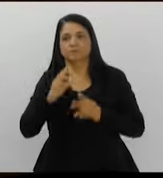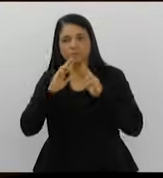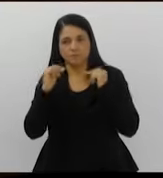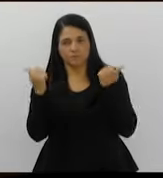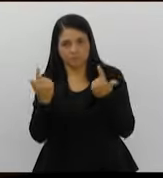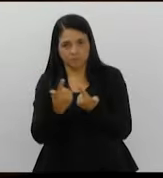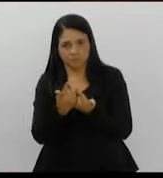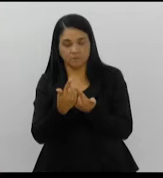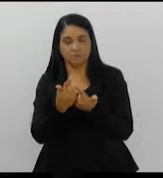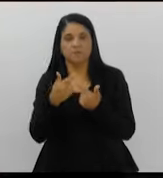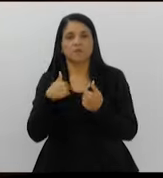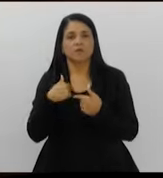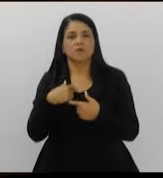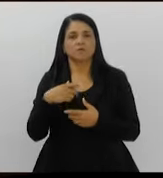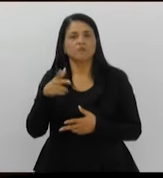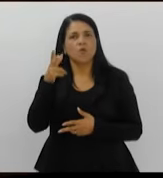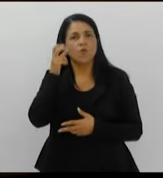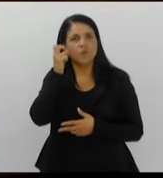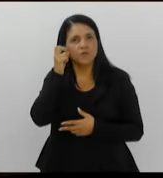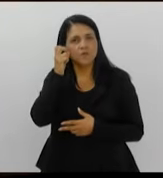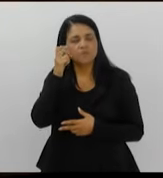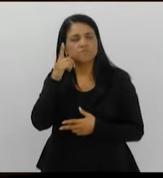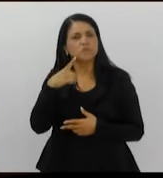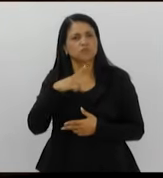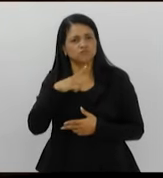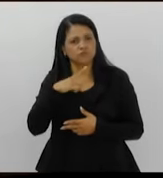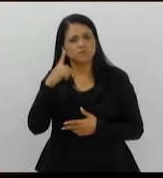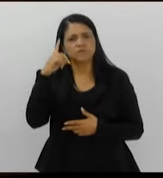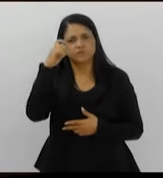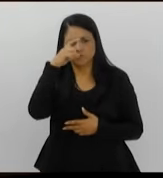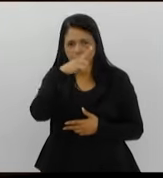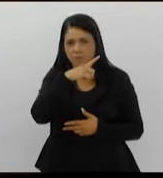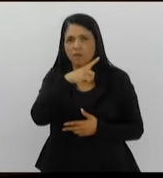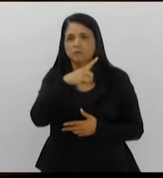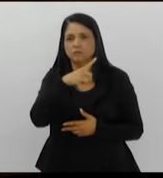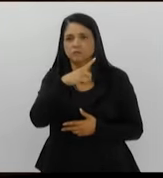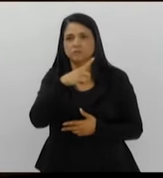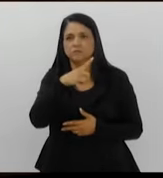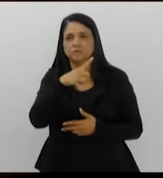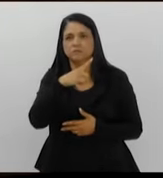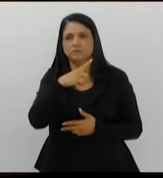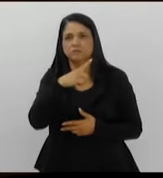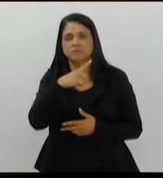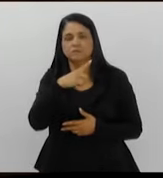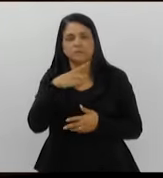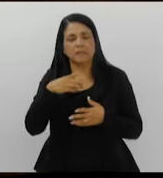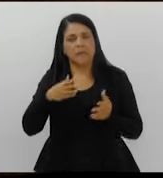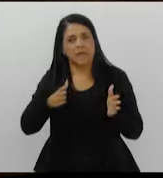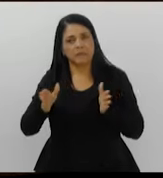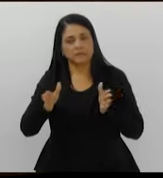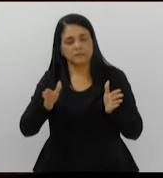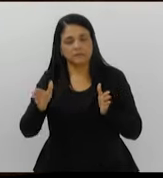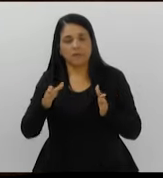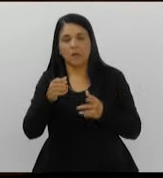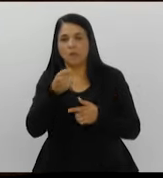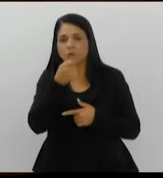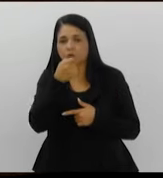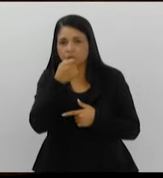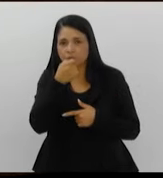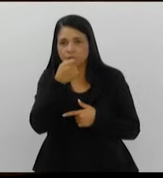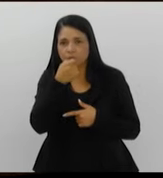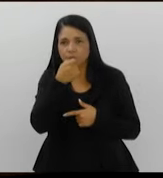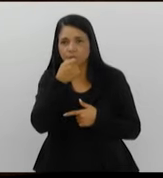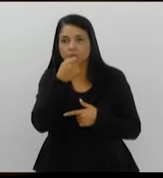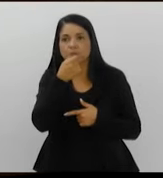ao ouvir, eu já tive a dificuldade em estar acessando aqui esse microfone,